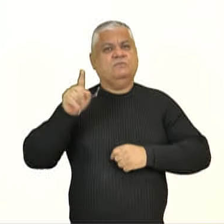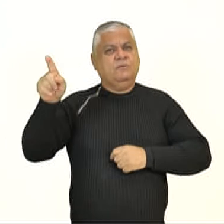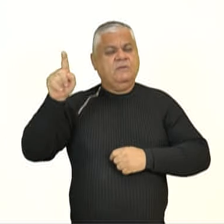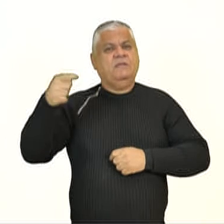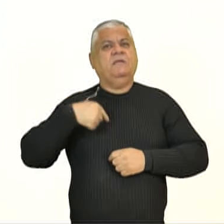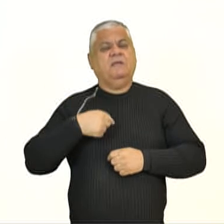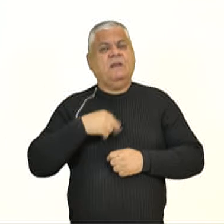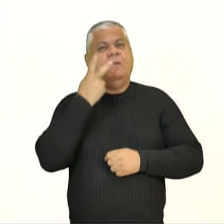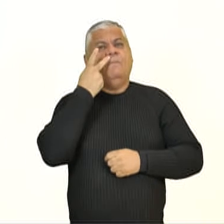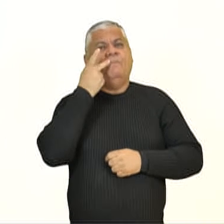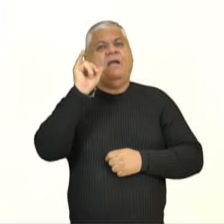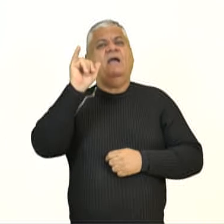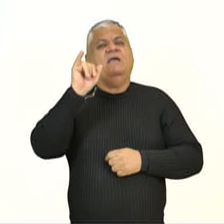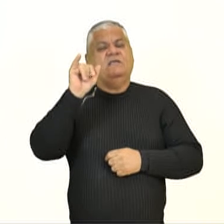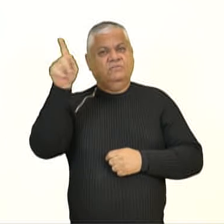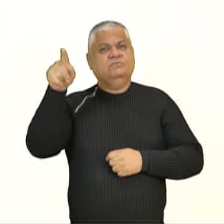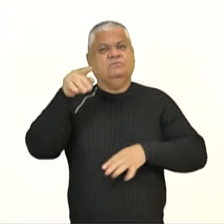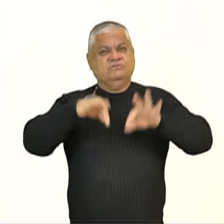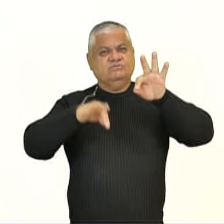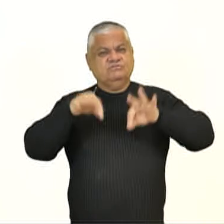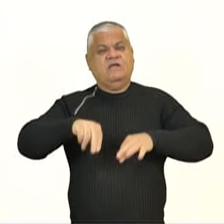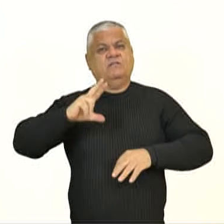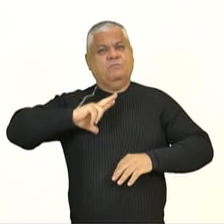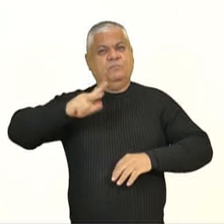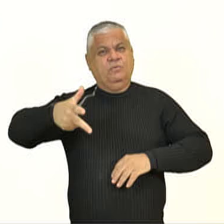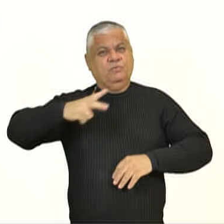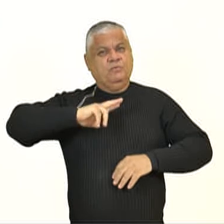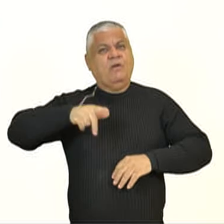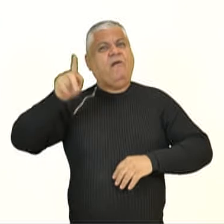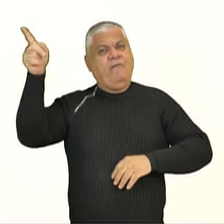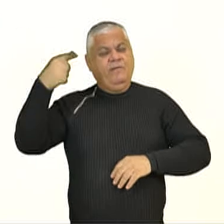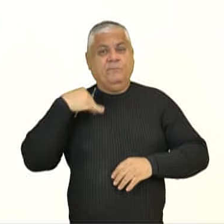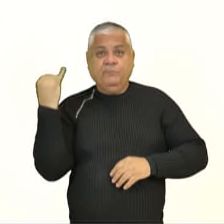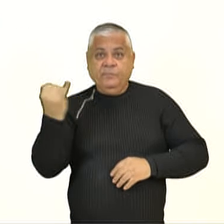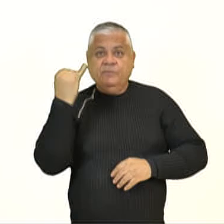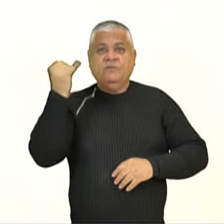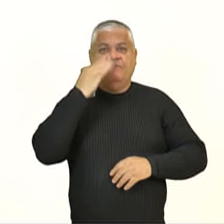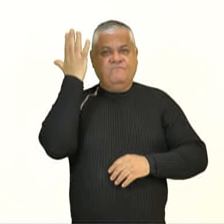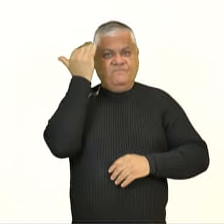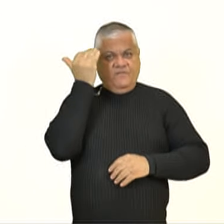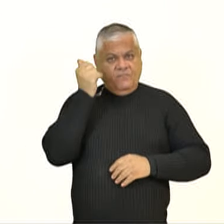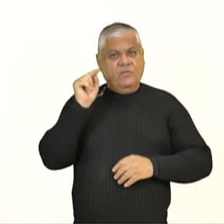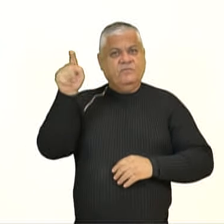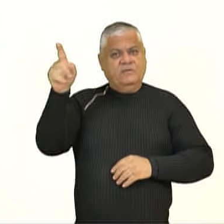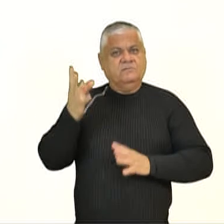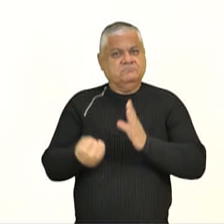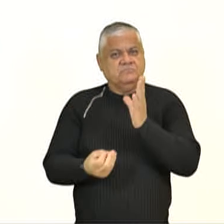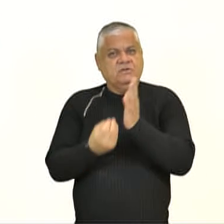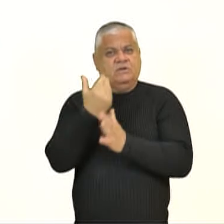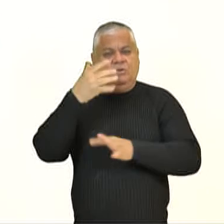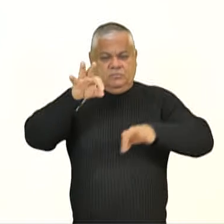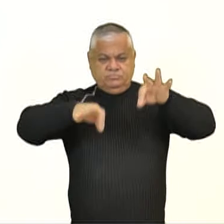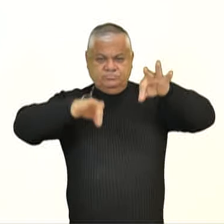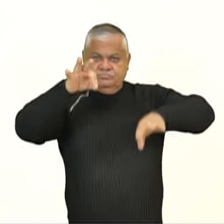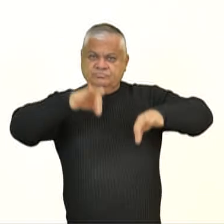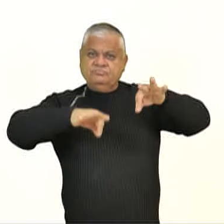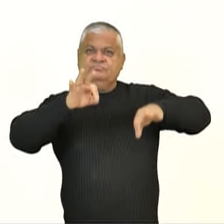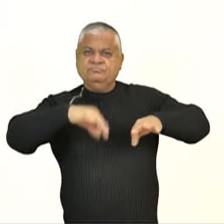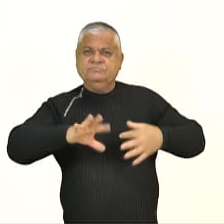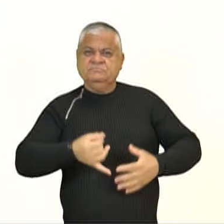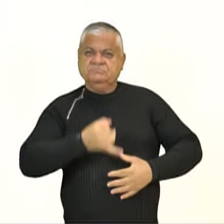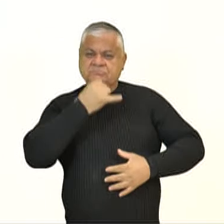o pai do teatro português. Então, uma figura muito importante que criou literalmente ali a dramaturgia